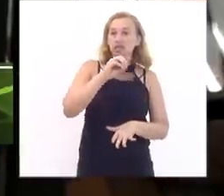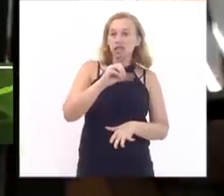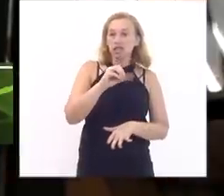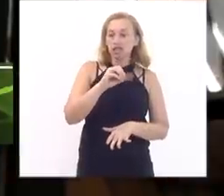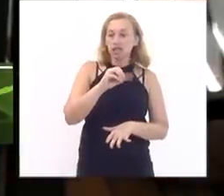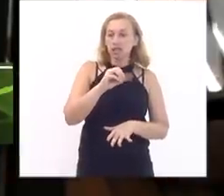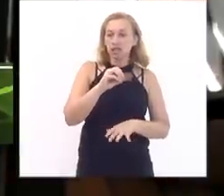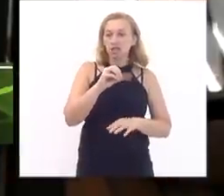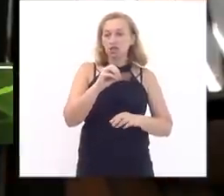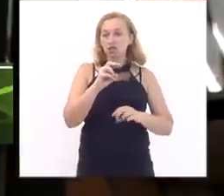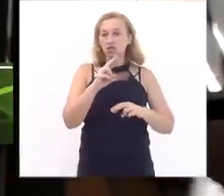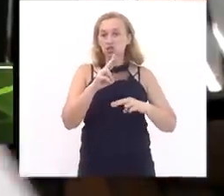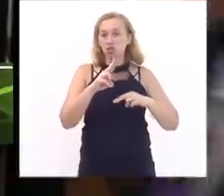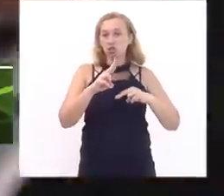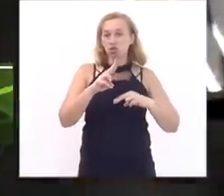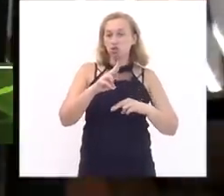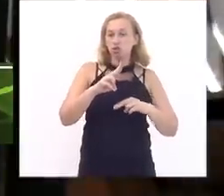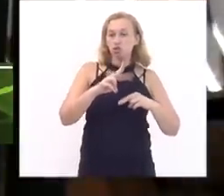junho.